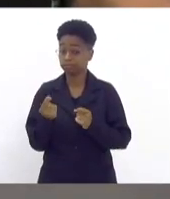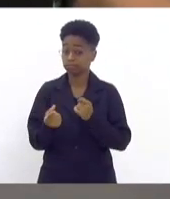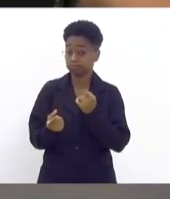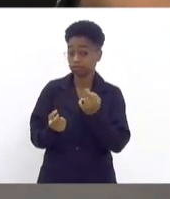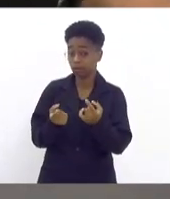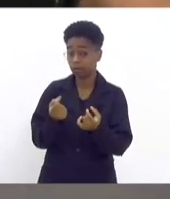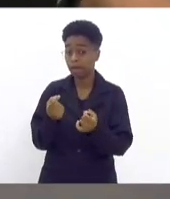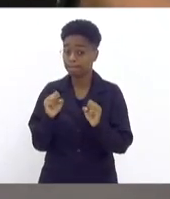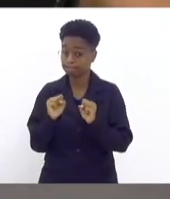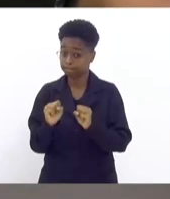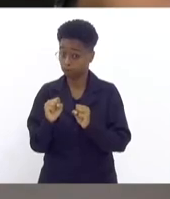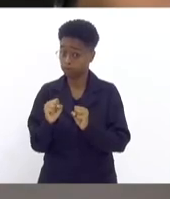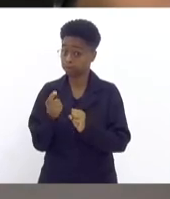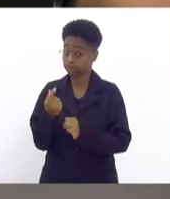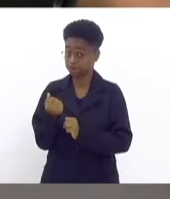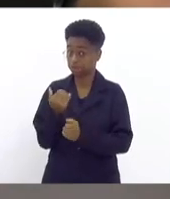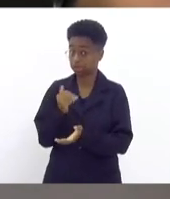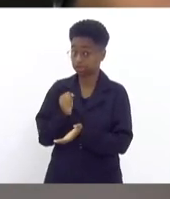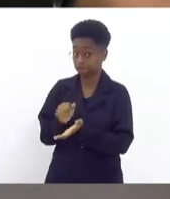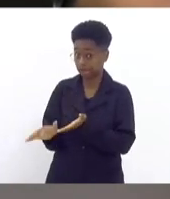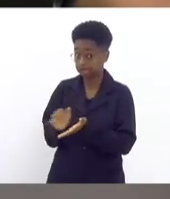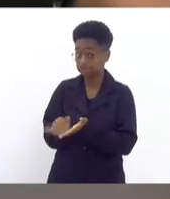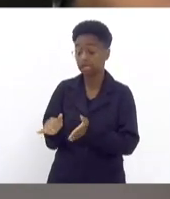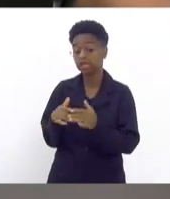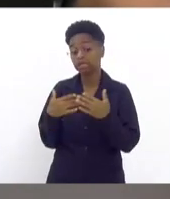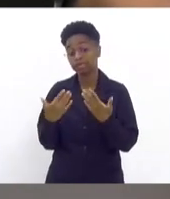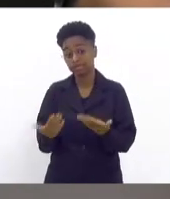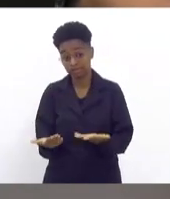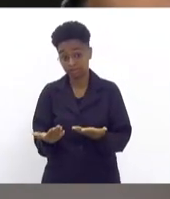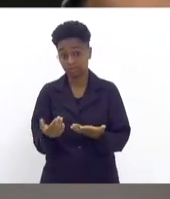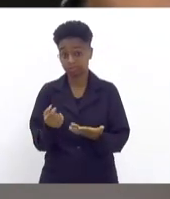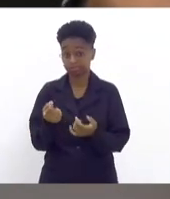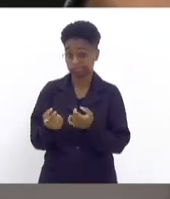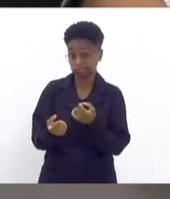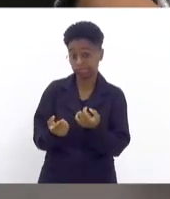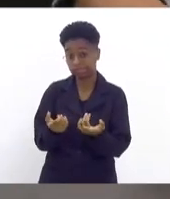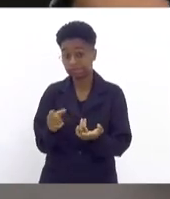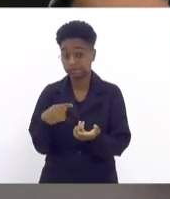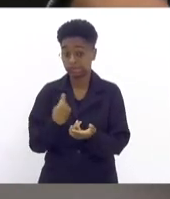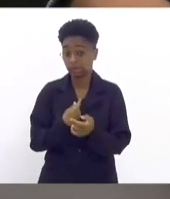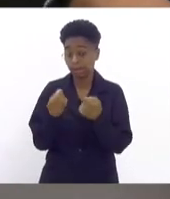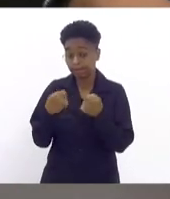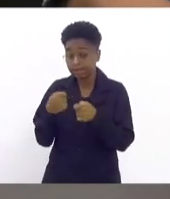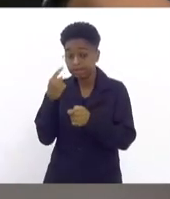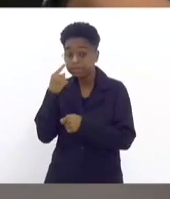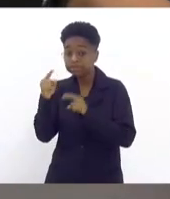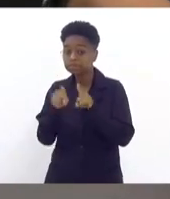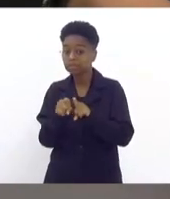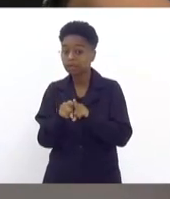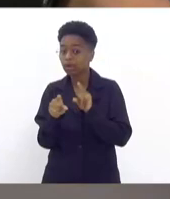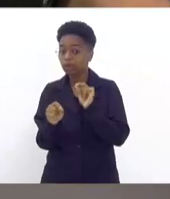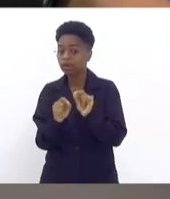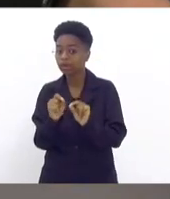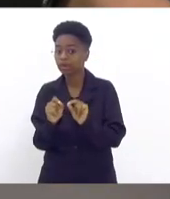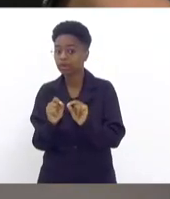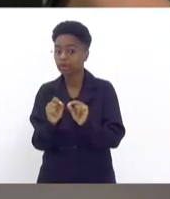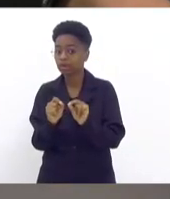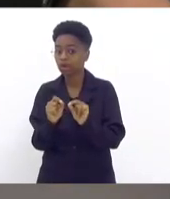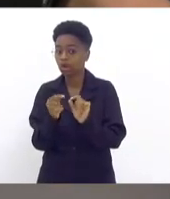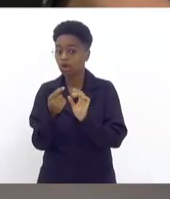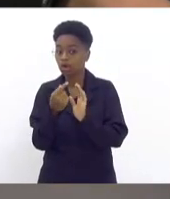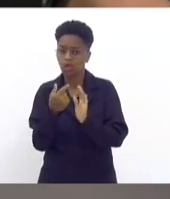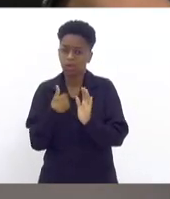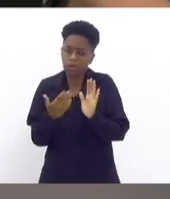algum custo. Então, eventualmente, para seguir aquela questão, a gente poderia também dizer que era para orçamentos. Eu